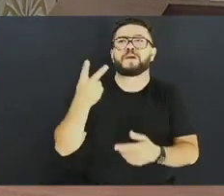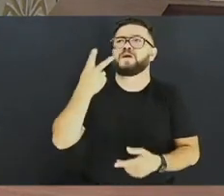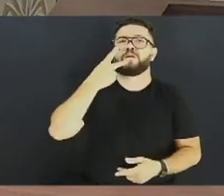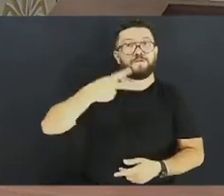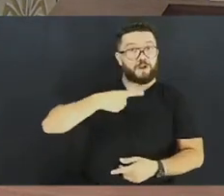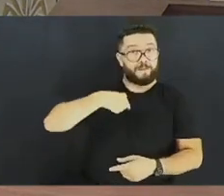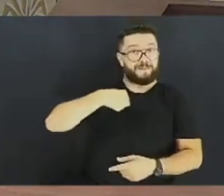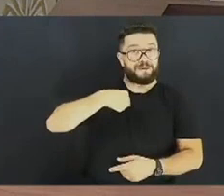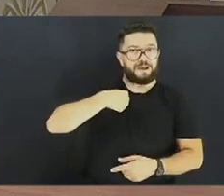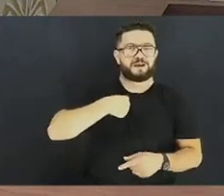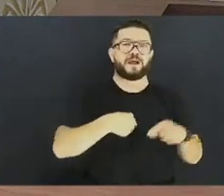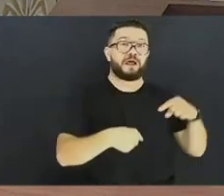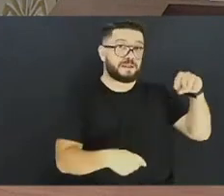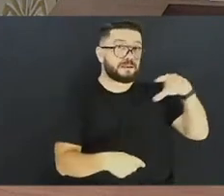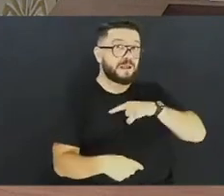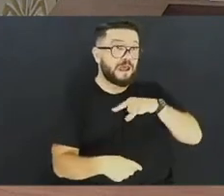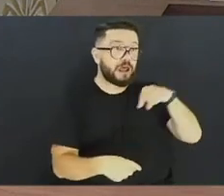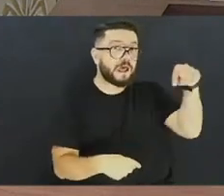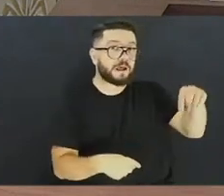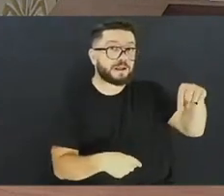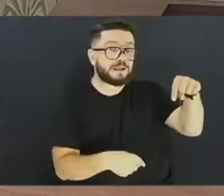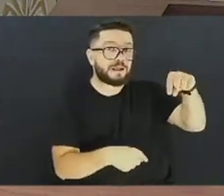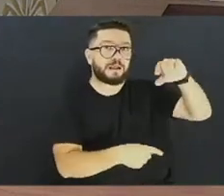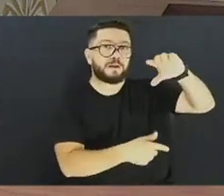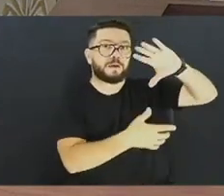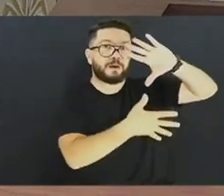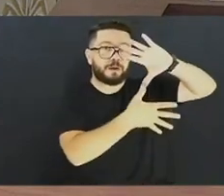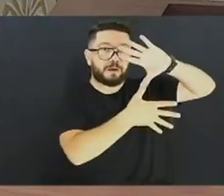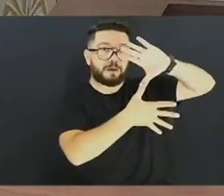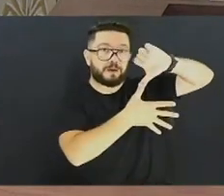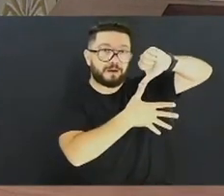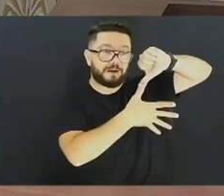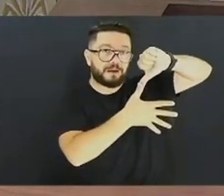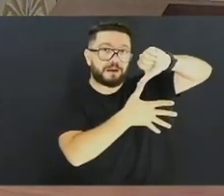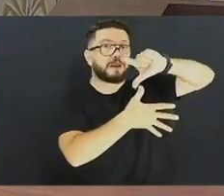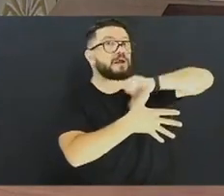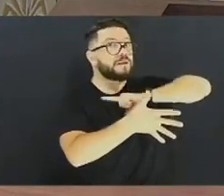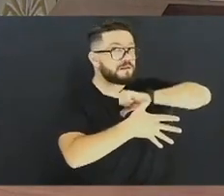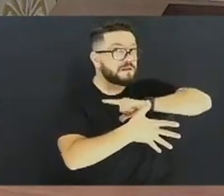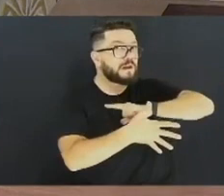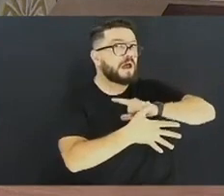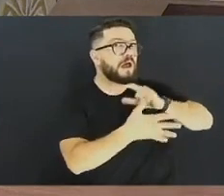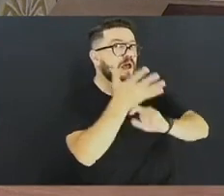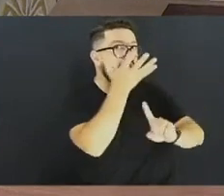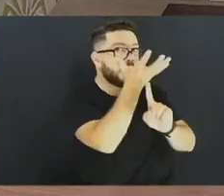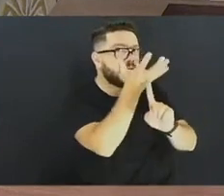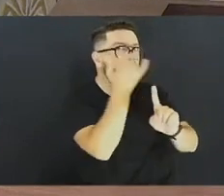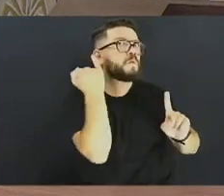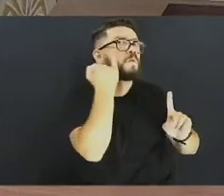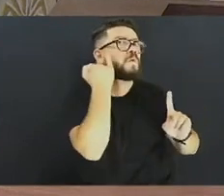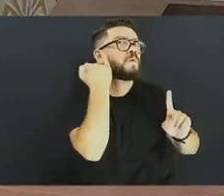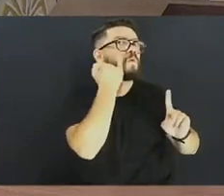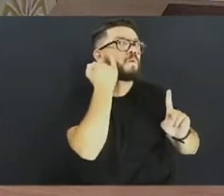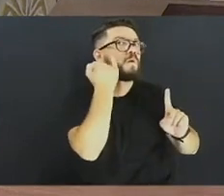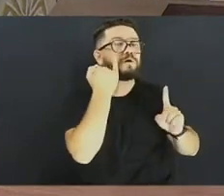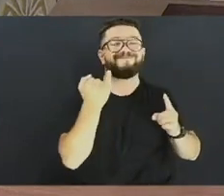planta muito importante, eu comecei a estudar lá. Então, isso era lá nos anos de 80. Em